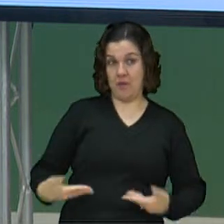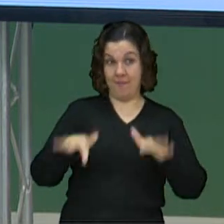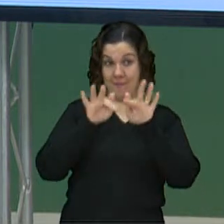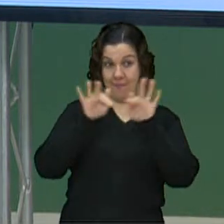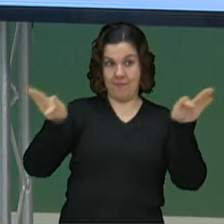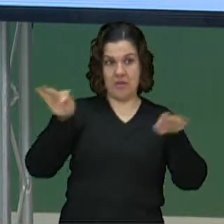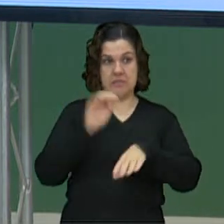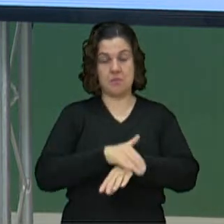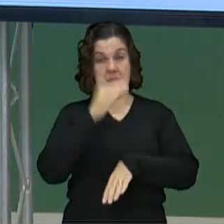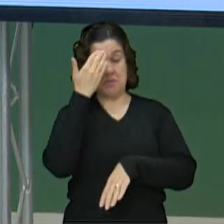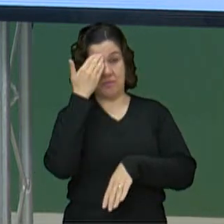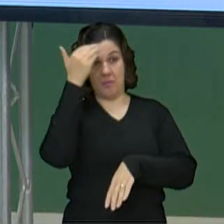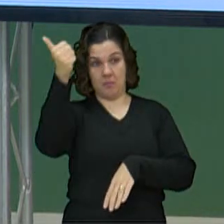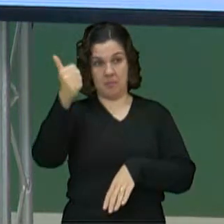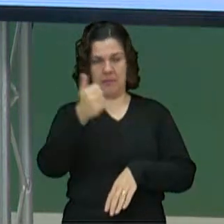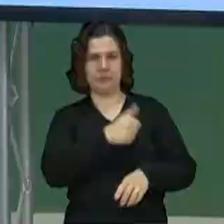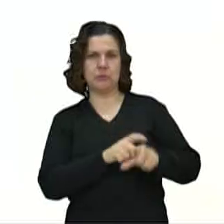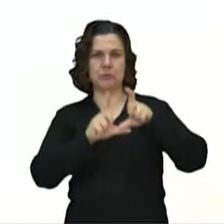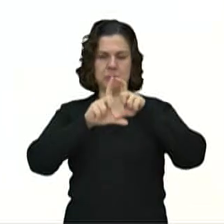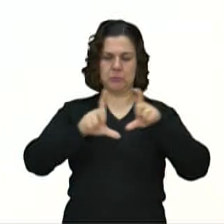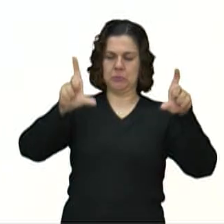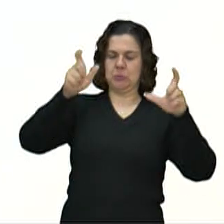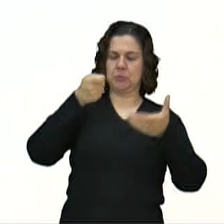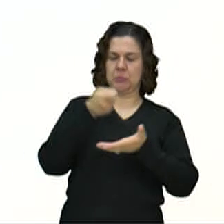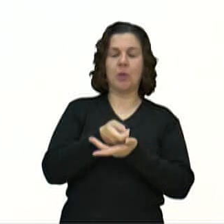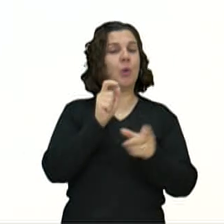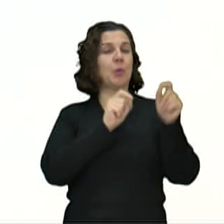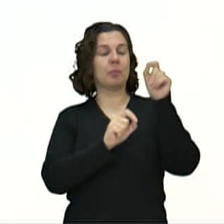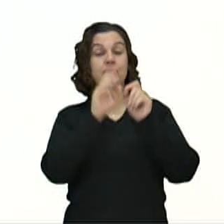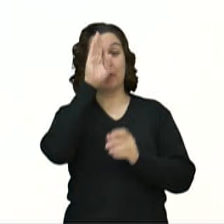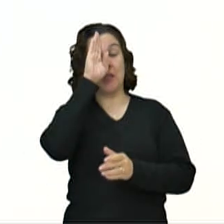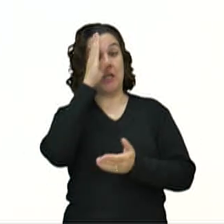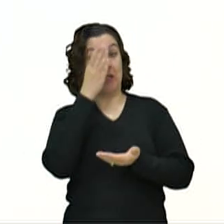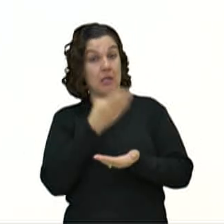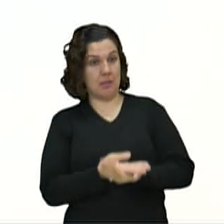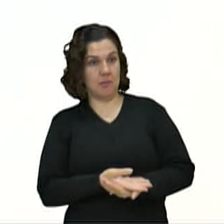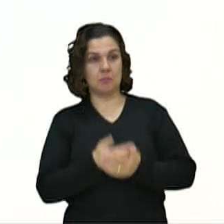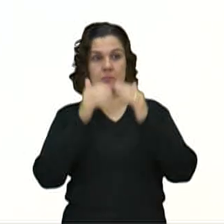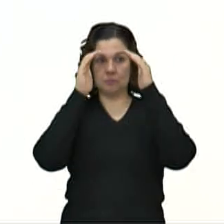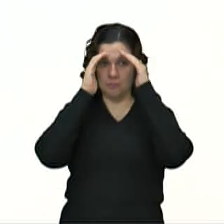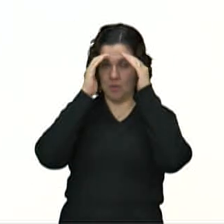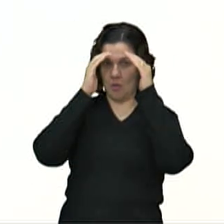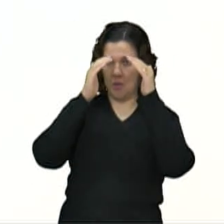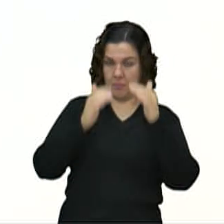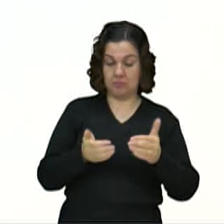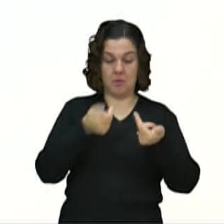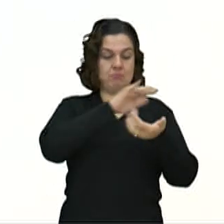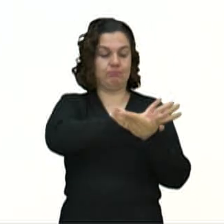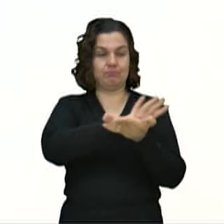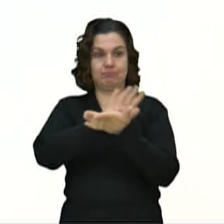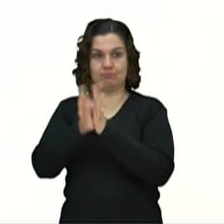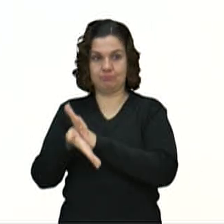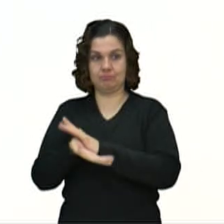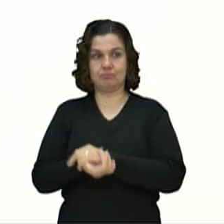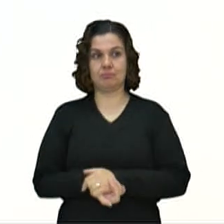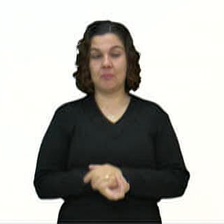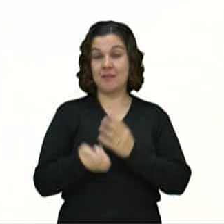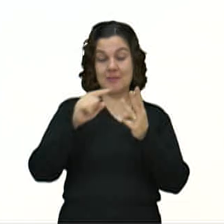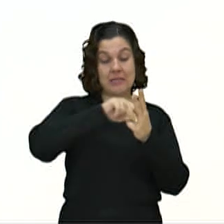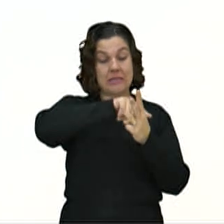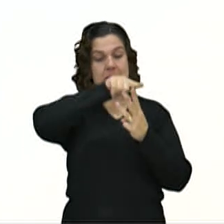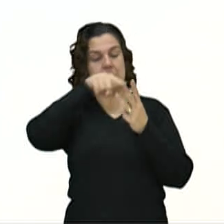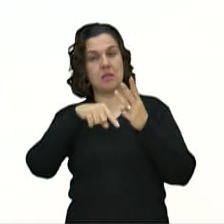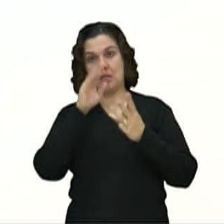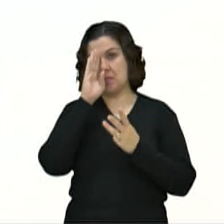frases famosas, um de seus lemas junto ao governo: crer, obedecer, combater, seriam